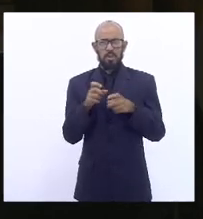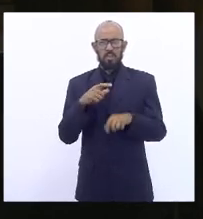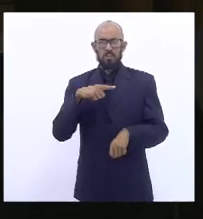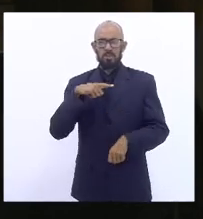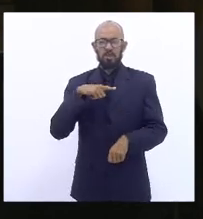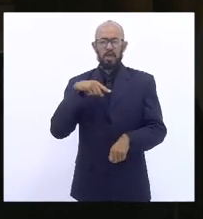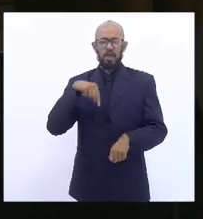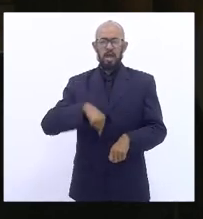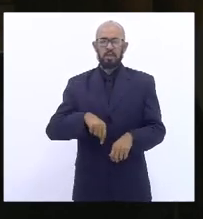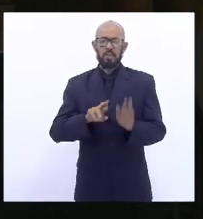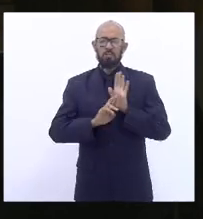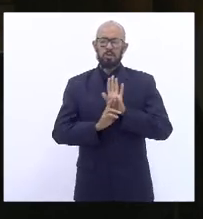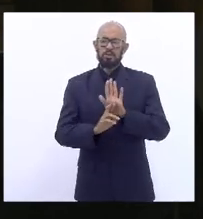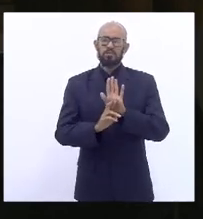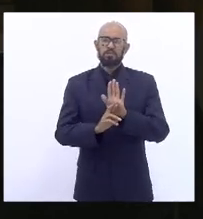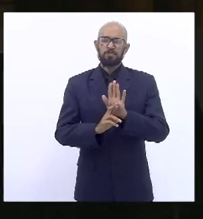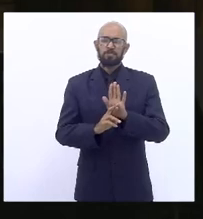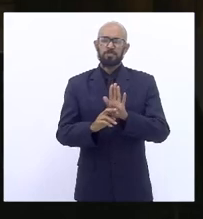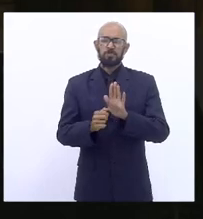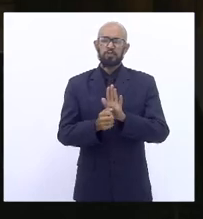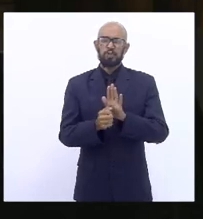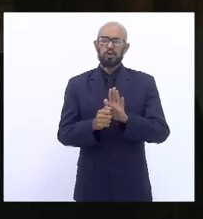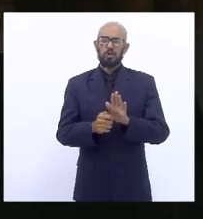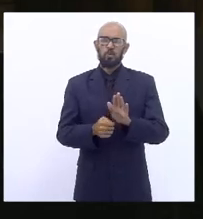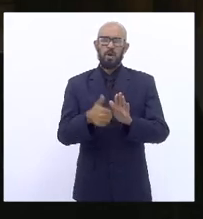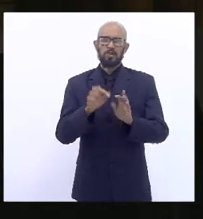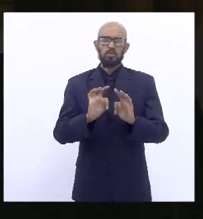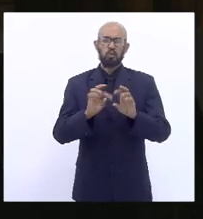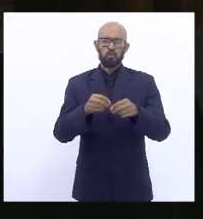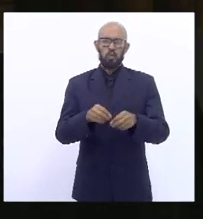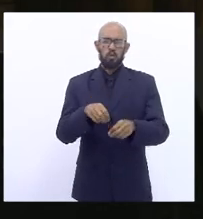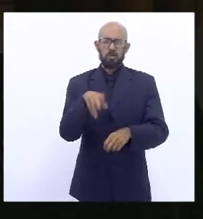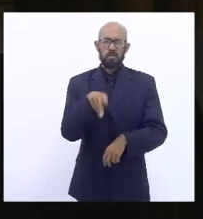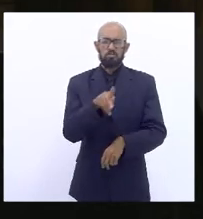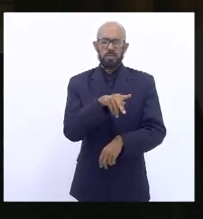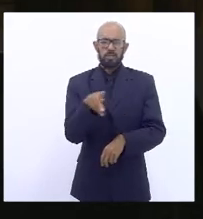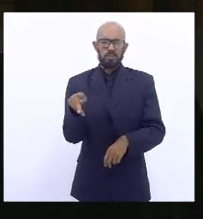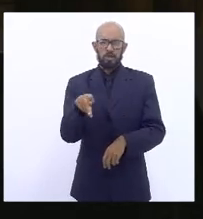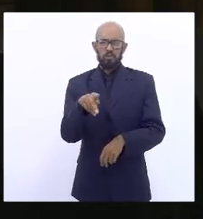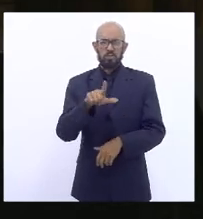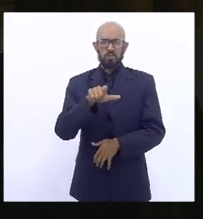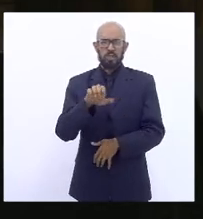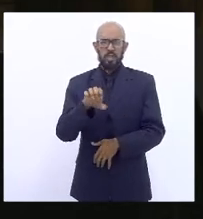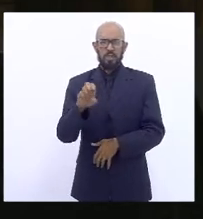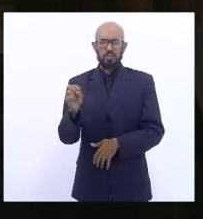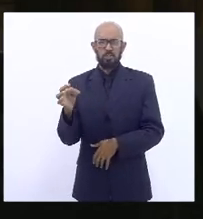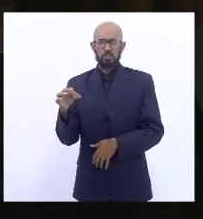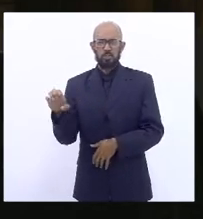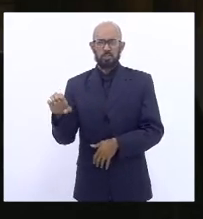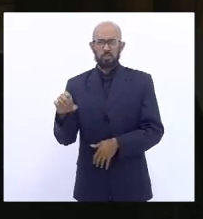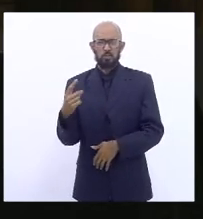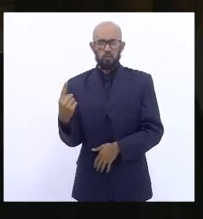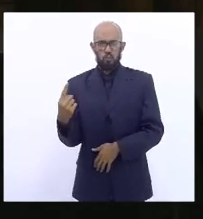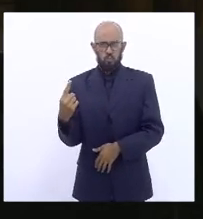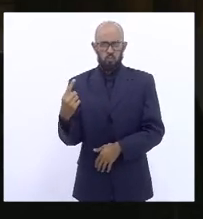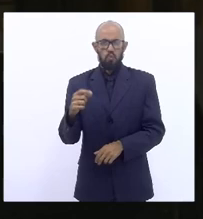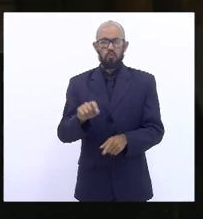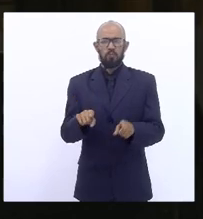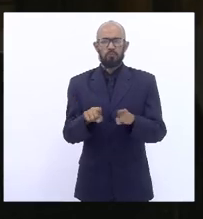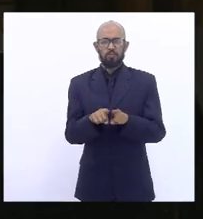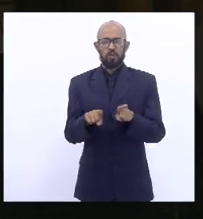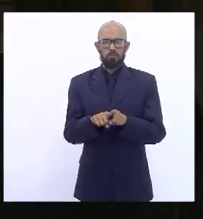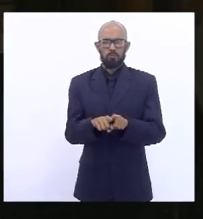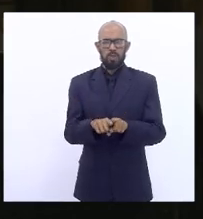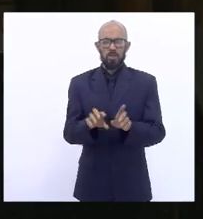aqui representações de praticamente todas as pastorais do Regional Leste 1, praticamente todas as pastorais do Estado do